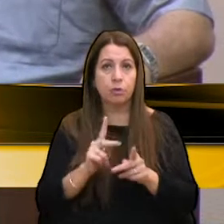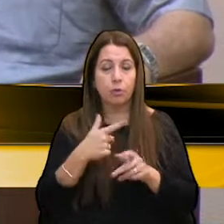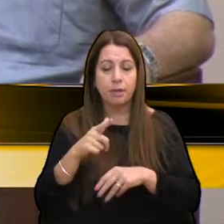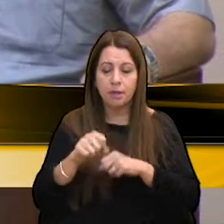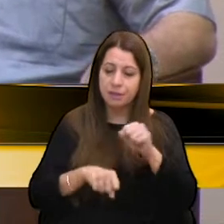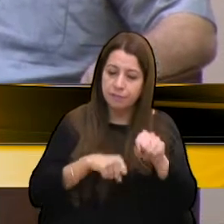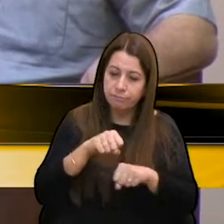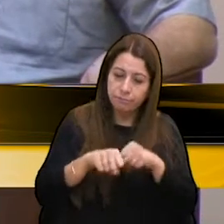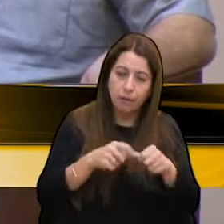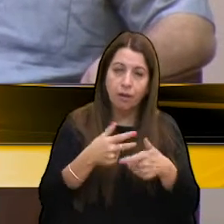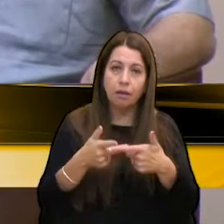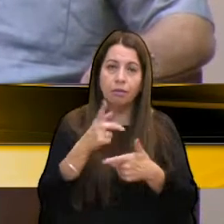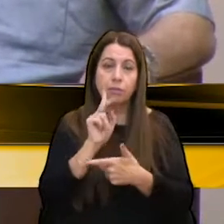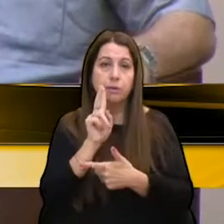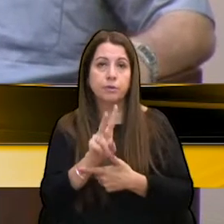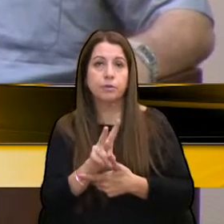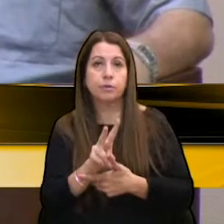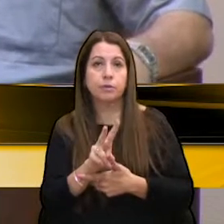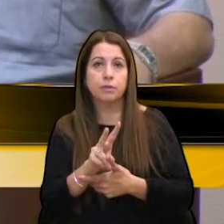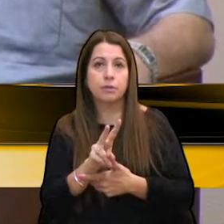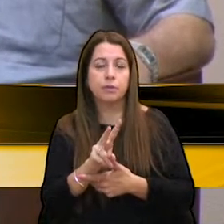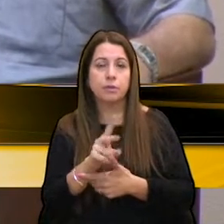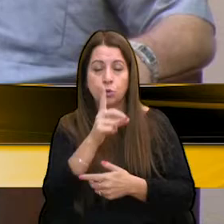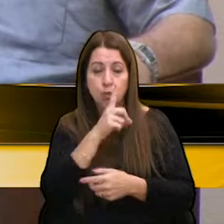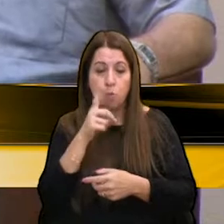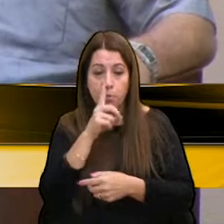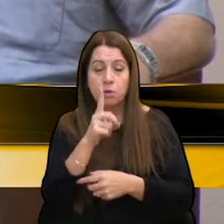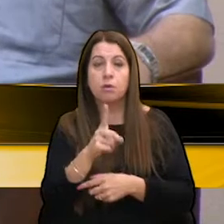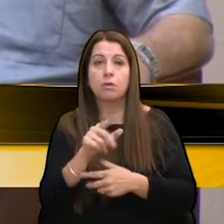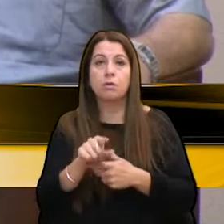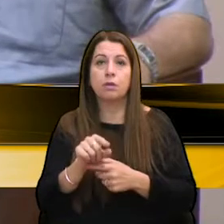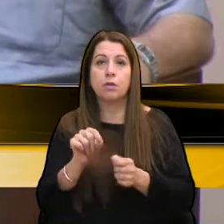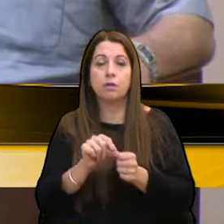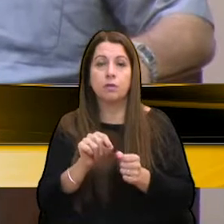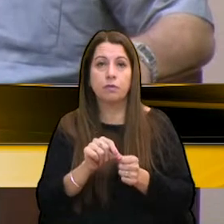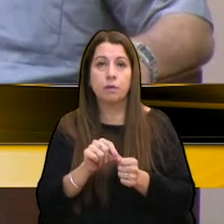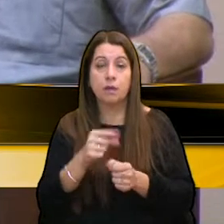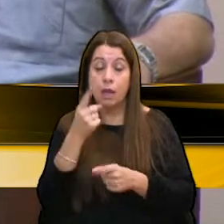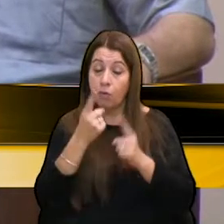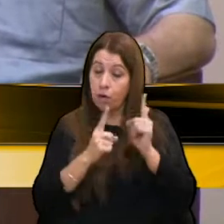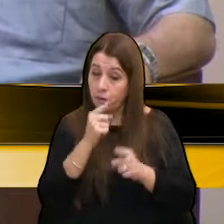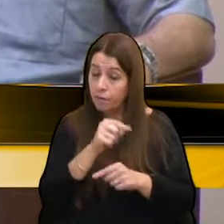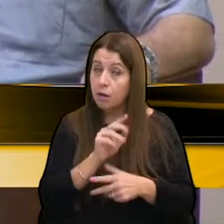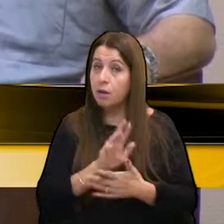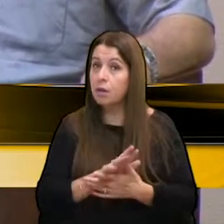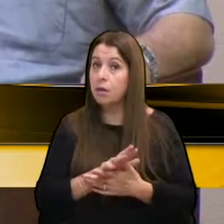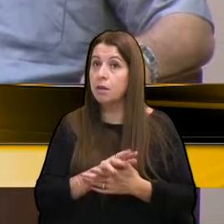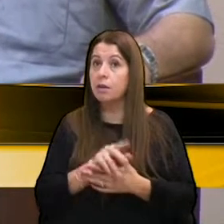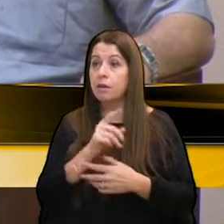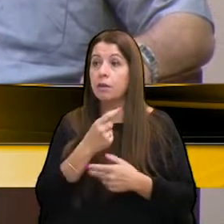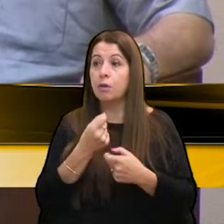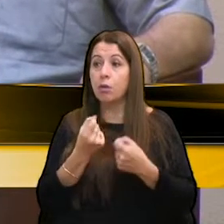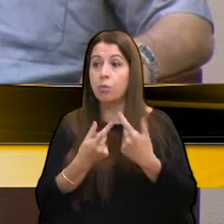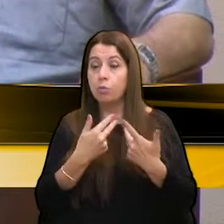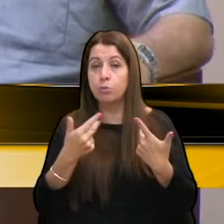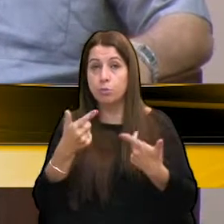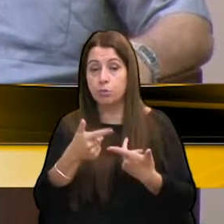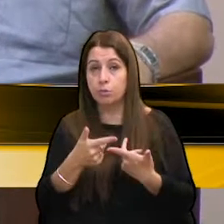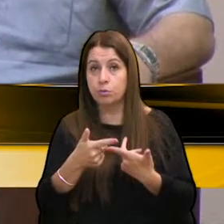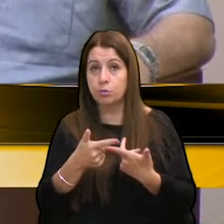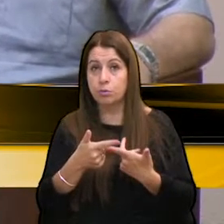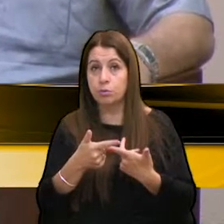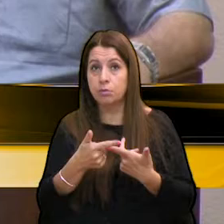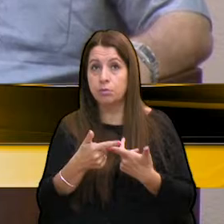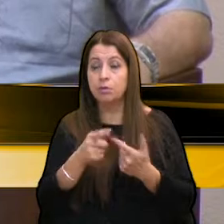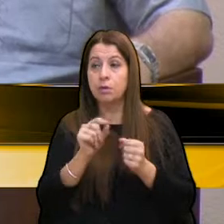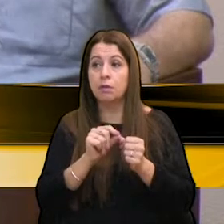de bicicleta ali, quando a gurizada passaram o domingo ali, quando foi feito o carnaval ali, então ali algumas coisas, então,